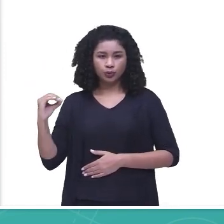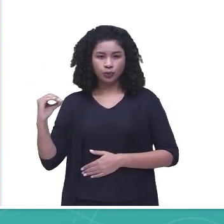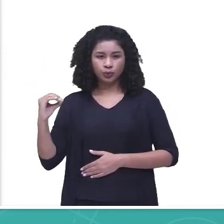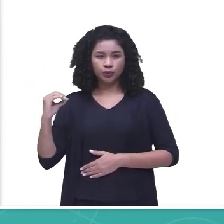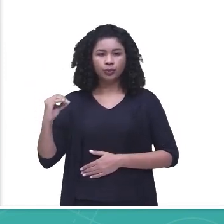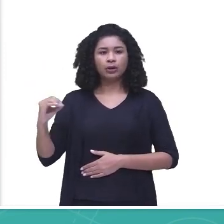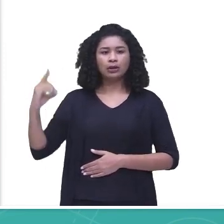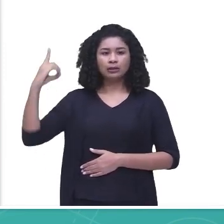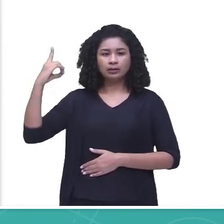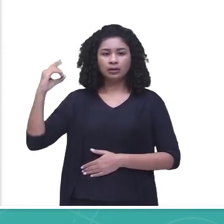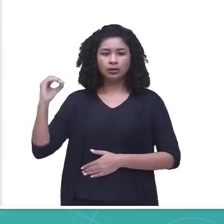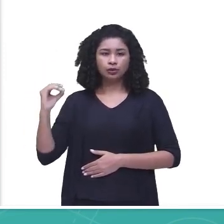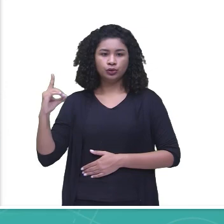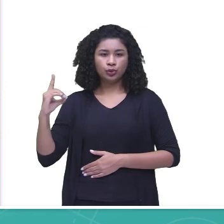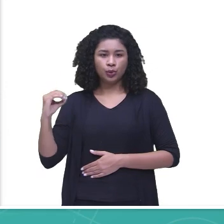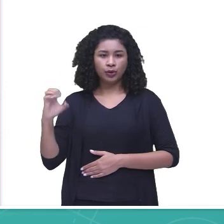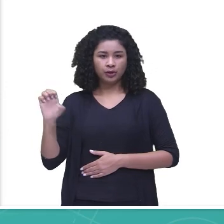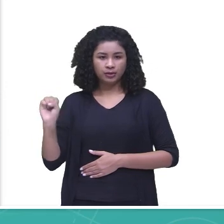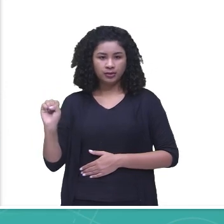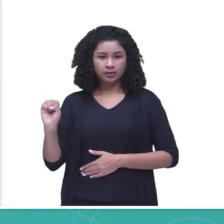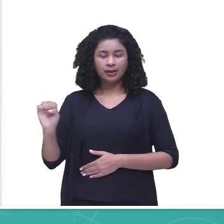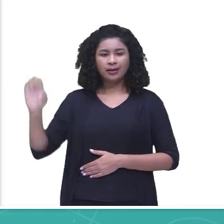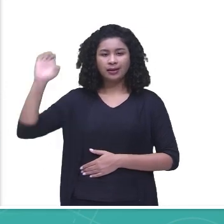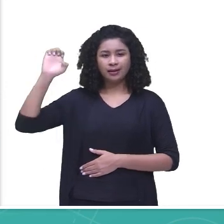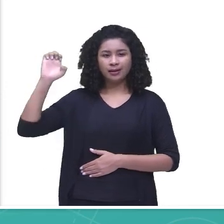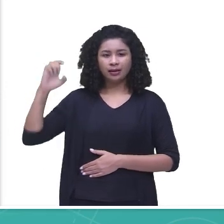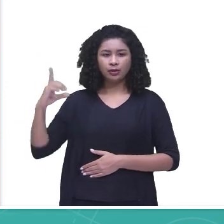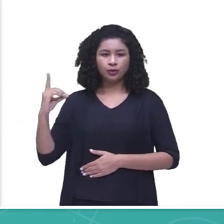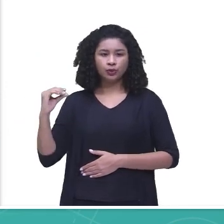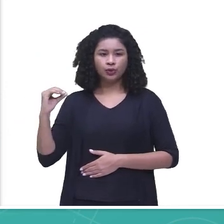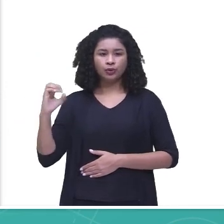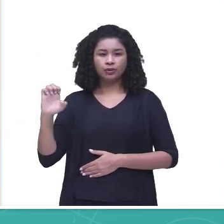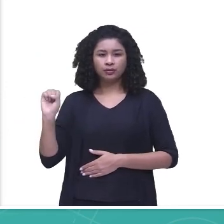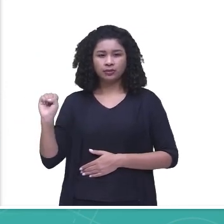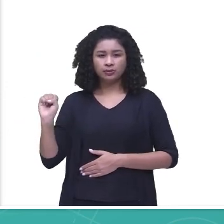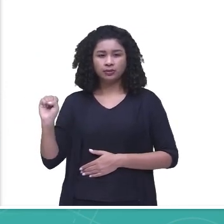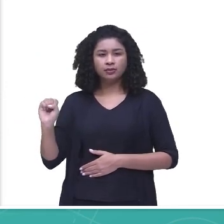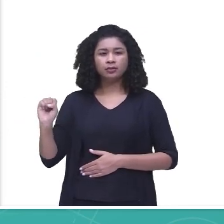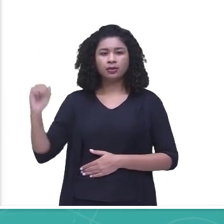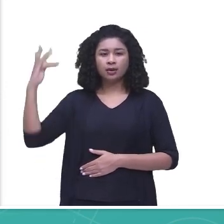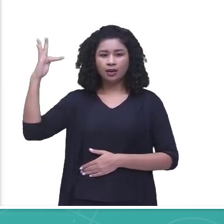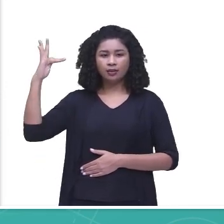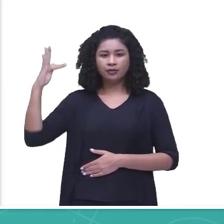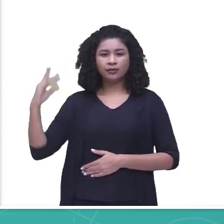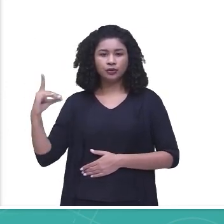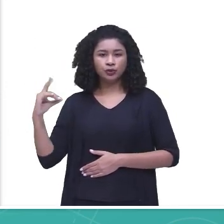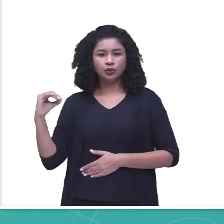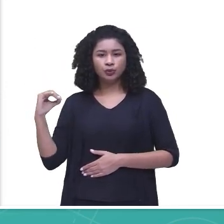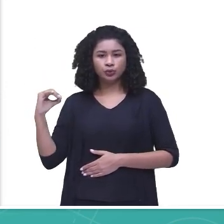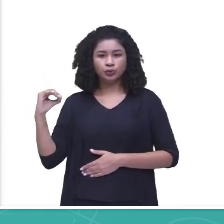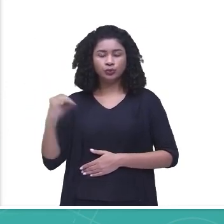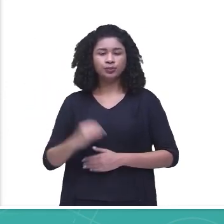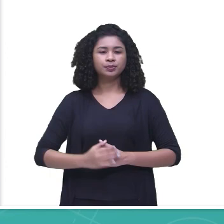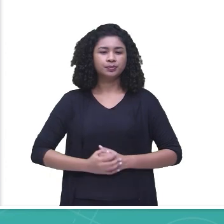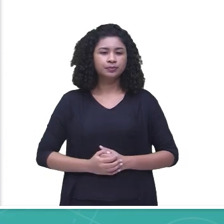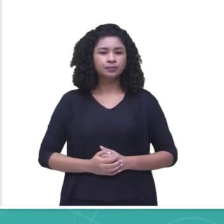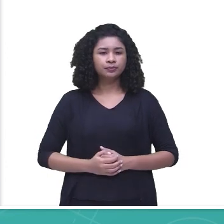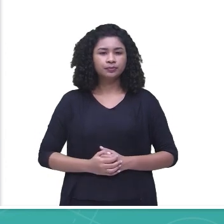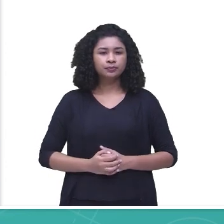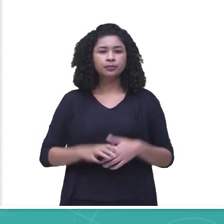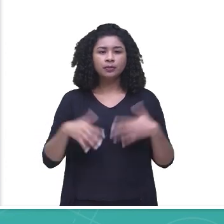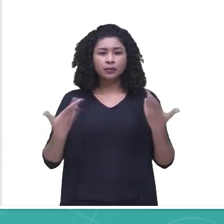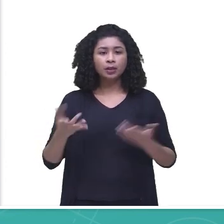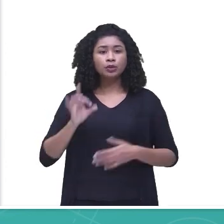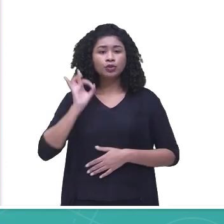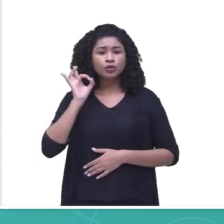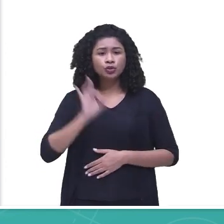D, does. Na letra E, nós temos does e na letra F, do. Então, somente na letra